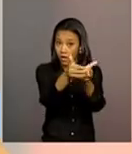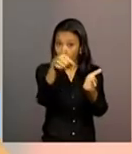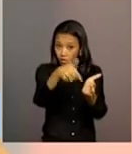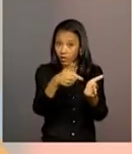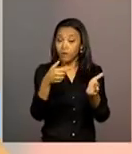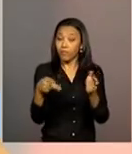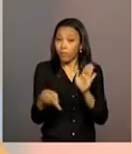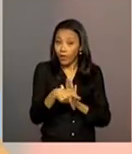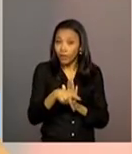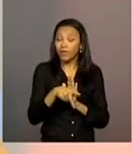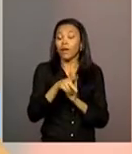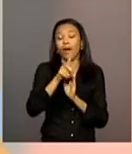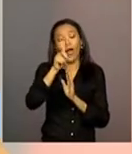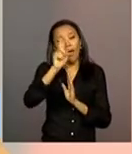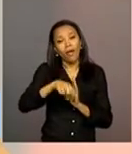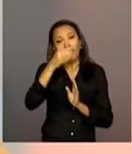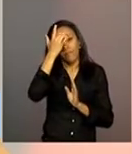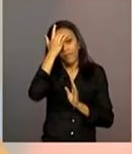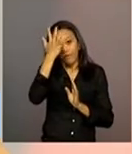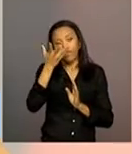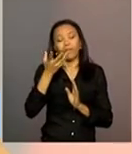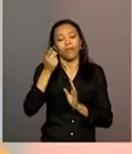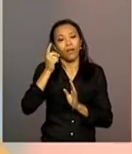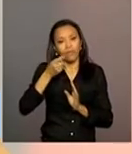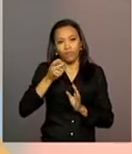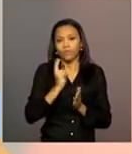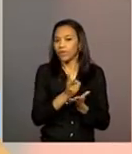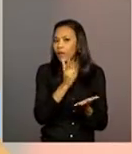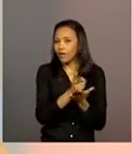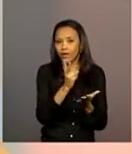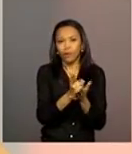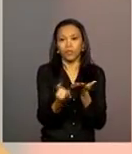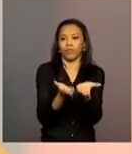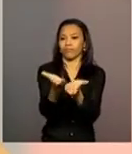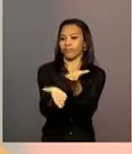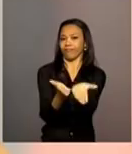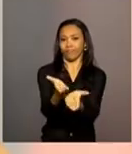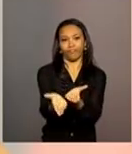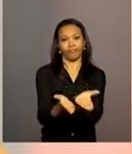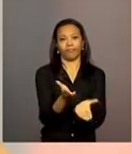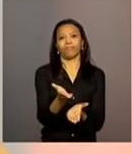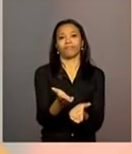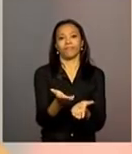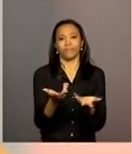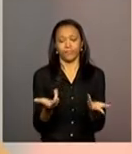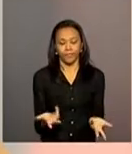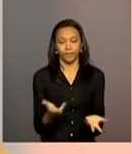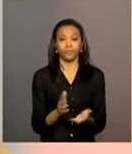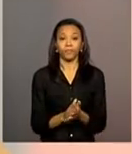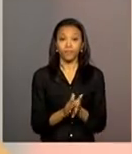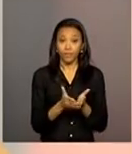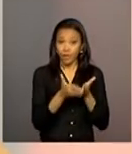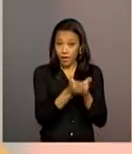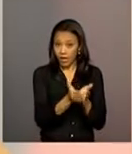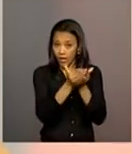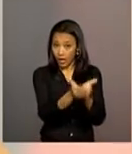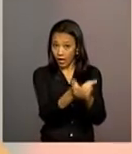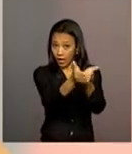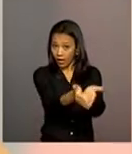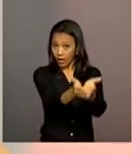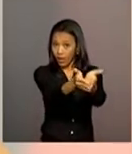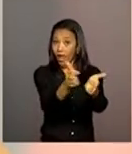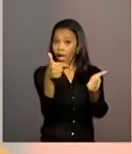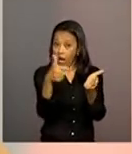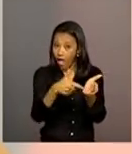sendo ofertado de forma continuada esses serviços portanto eh as lanchas significa um